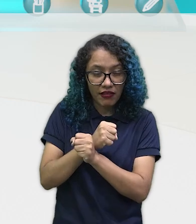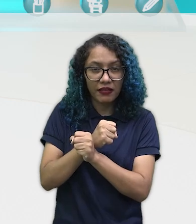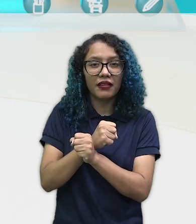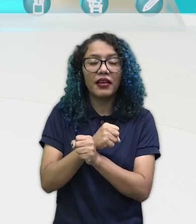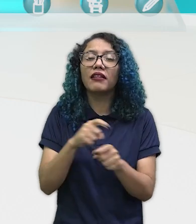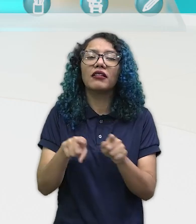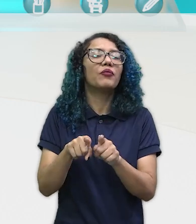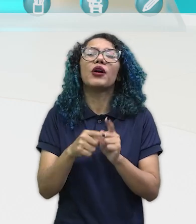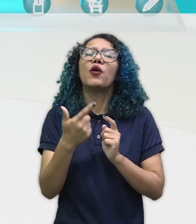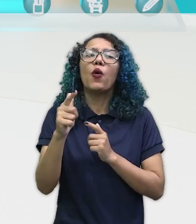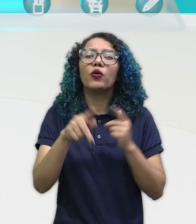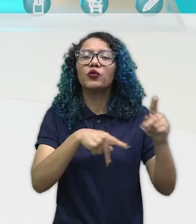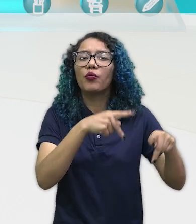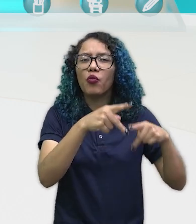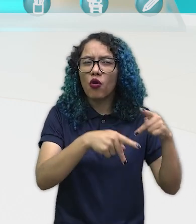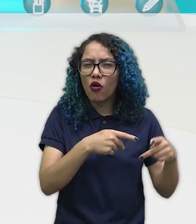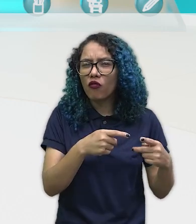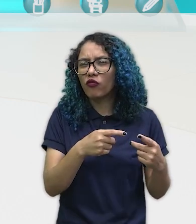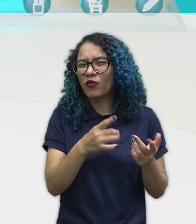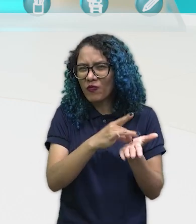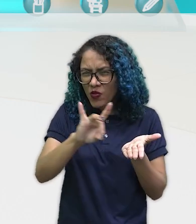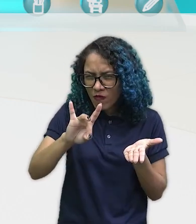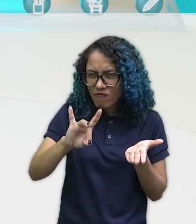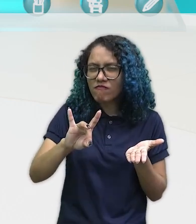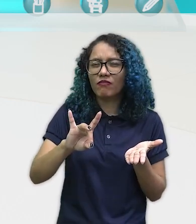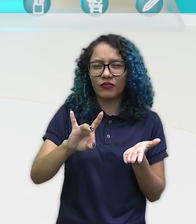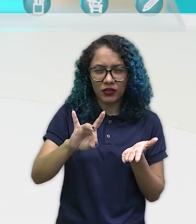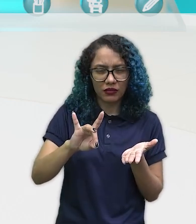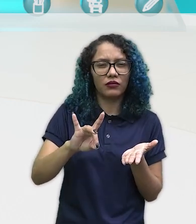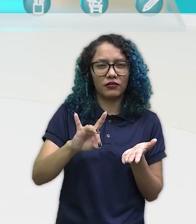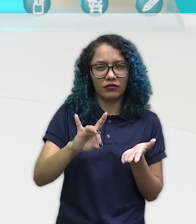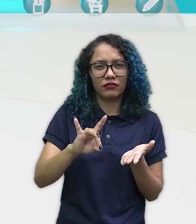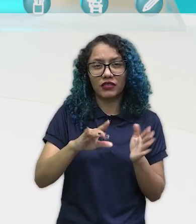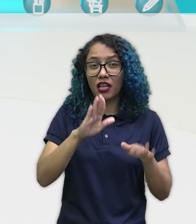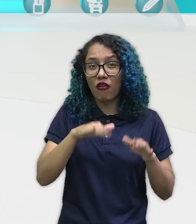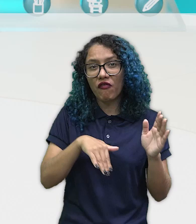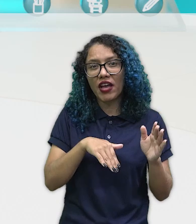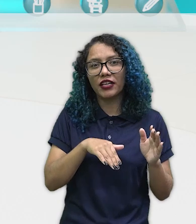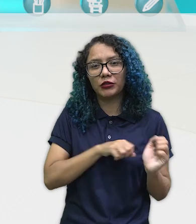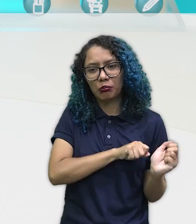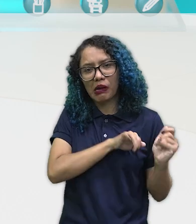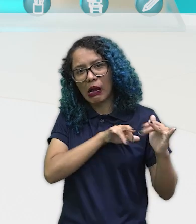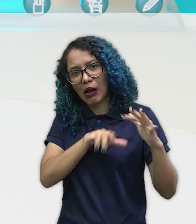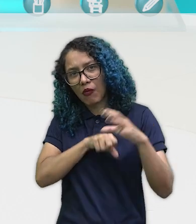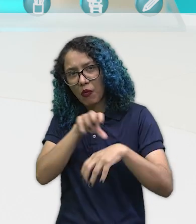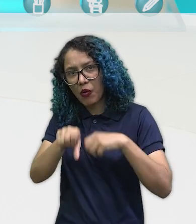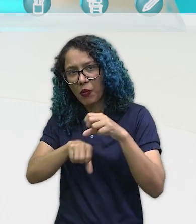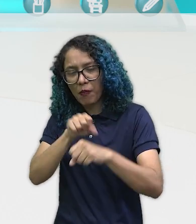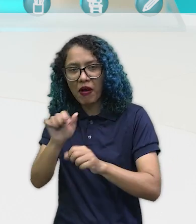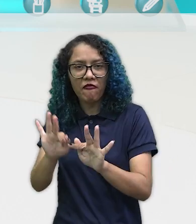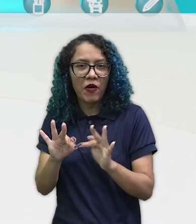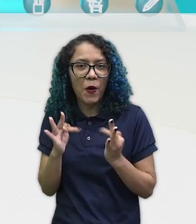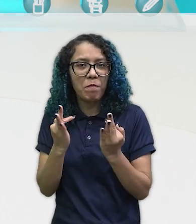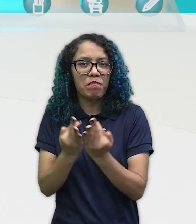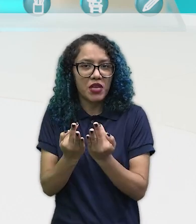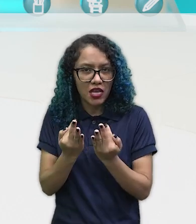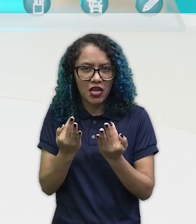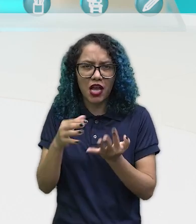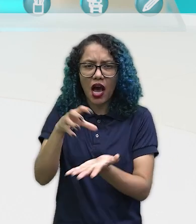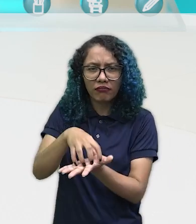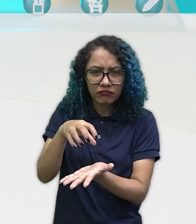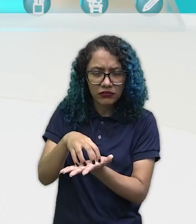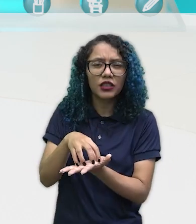outras populações, né, de tribos inimigas que poderiam vir a atacar a sua família, a sua